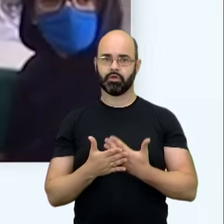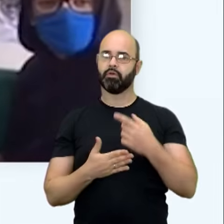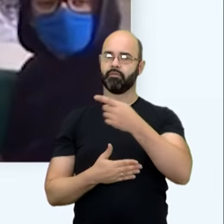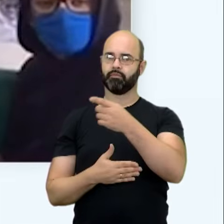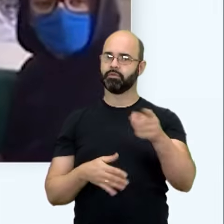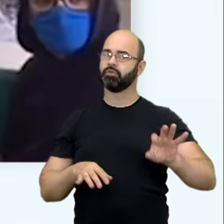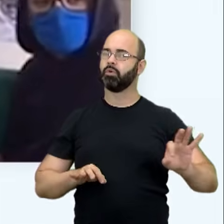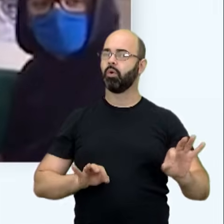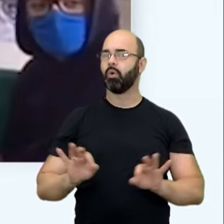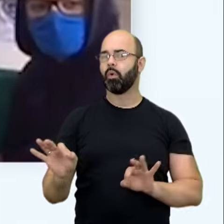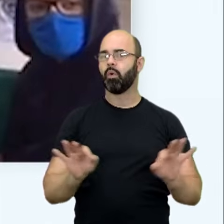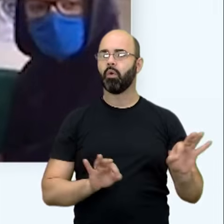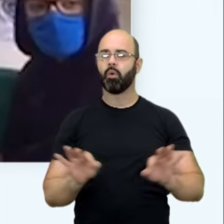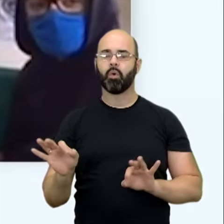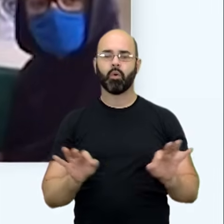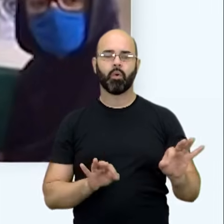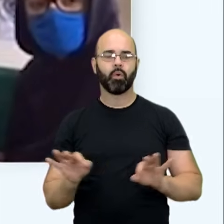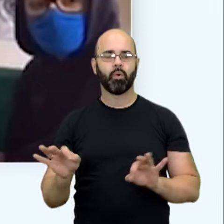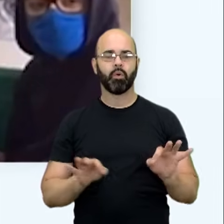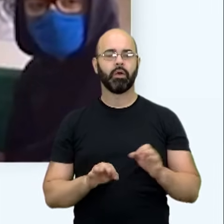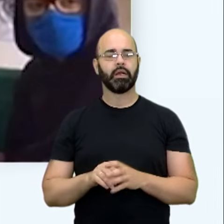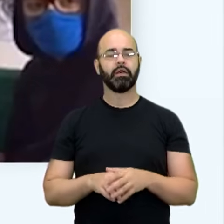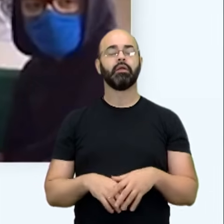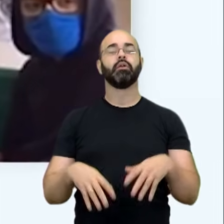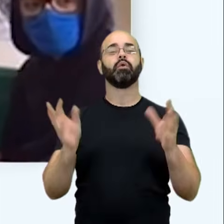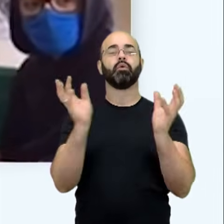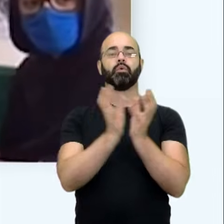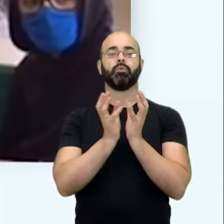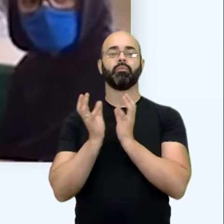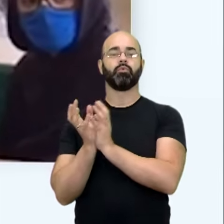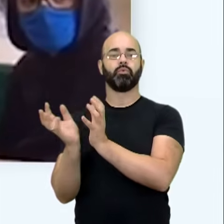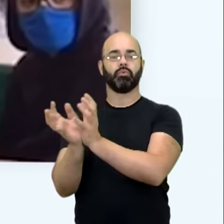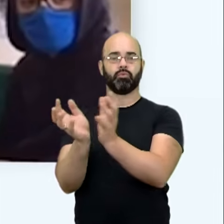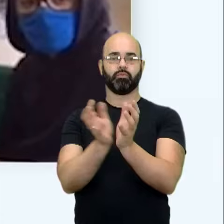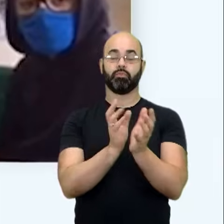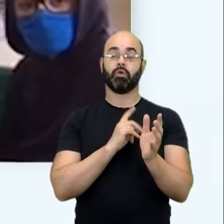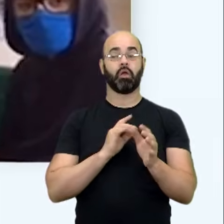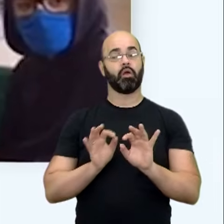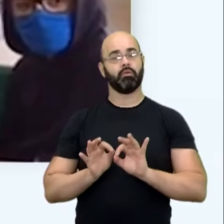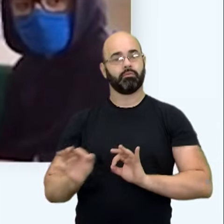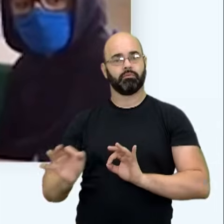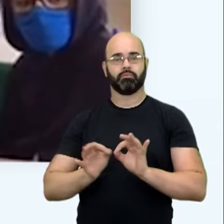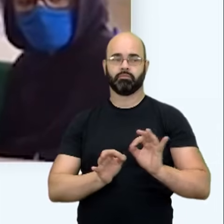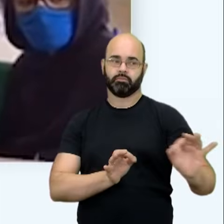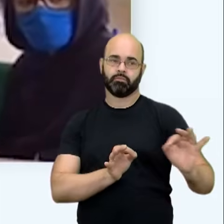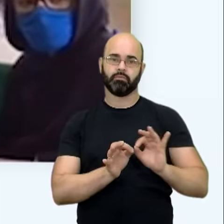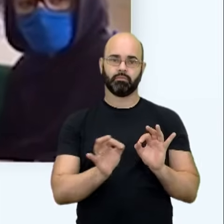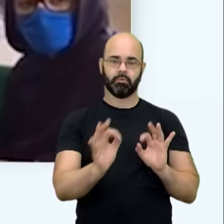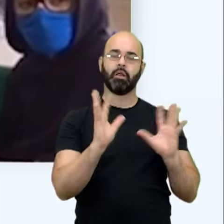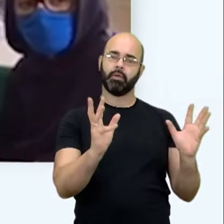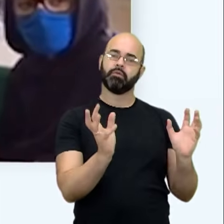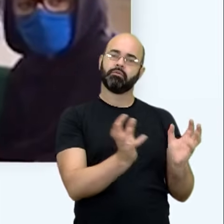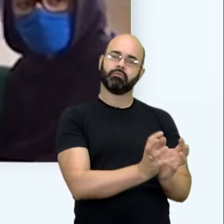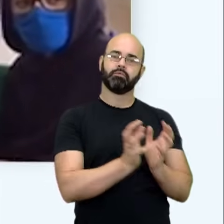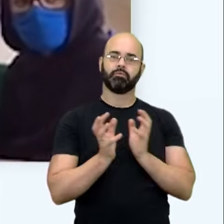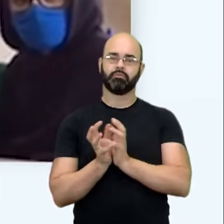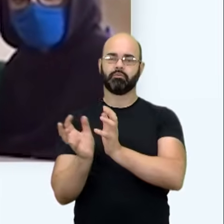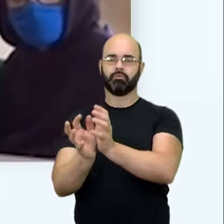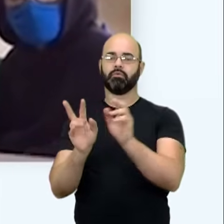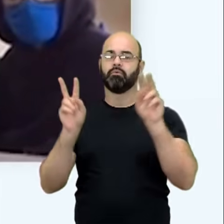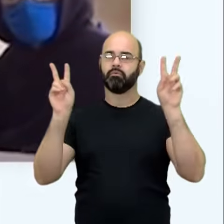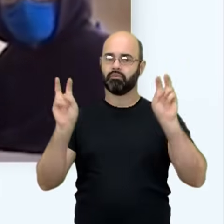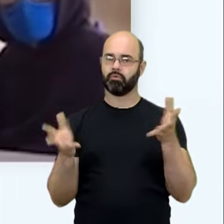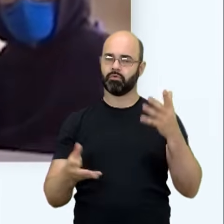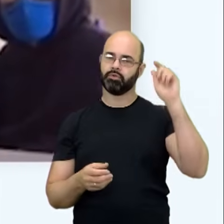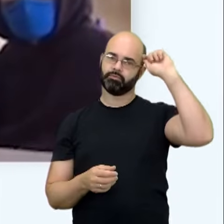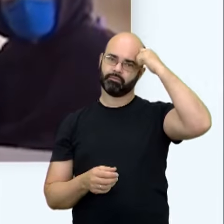se organizem em grupo de 4 alunos, mantendo o distanciamento, que nós vamos trabalhar hoje o tema consciência